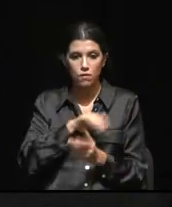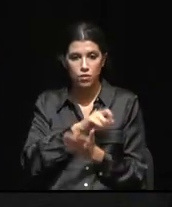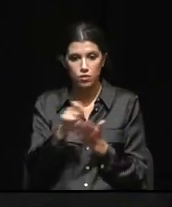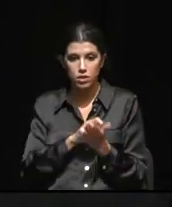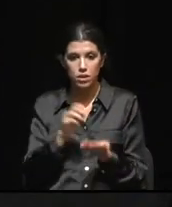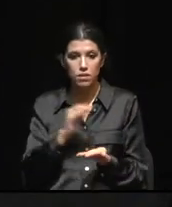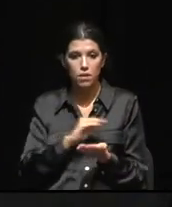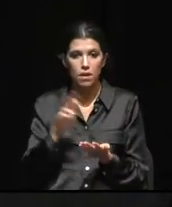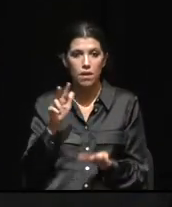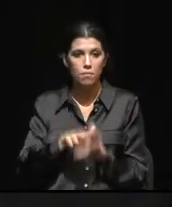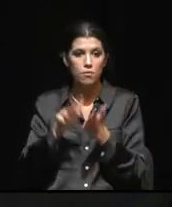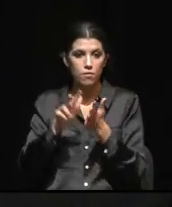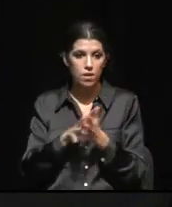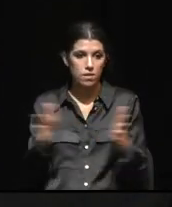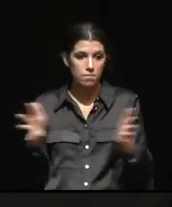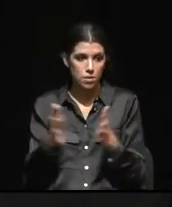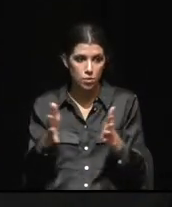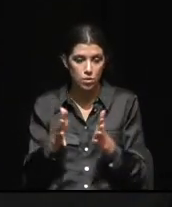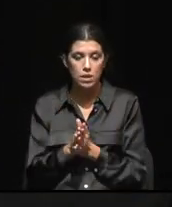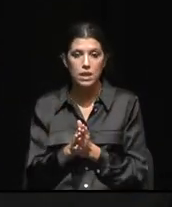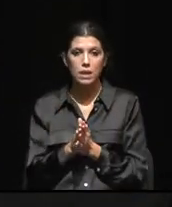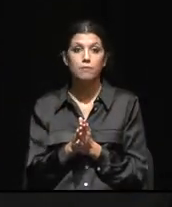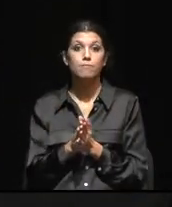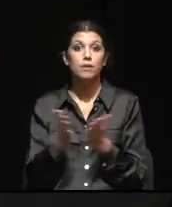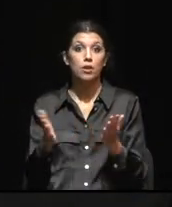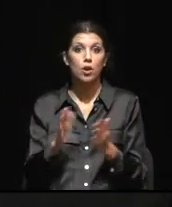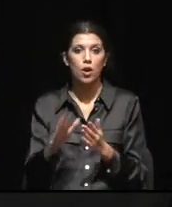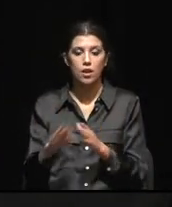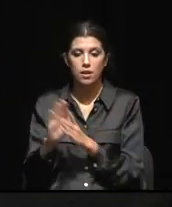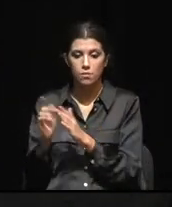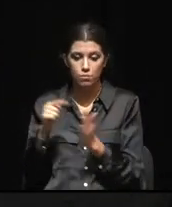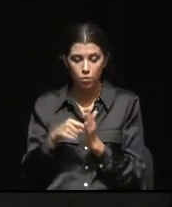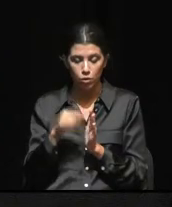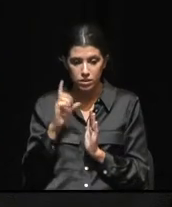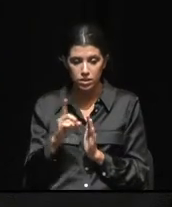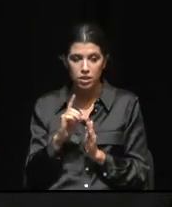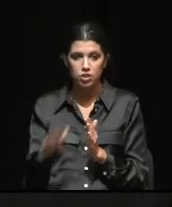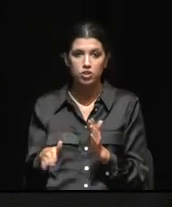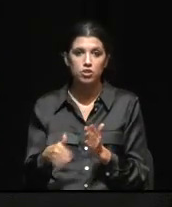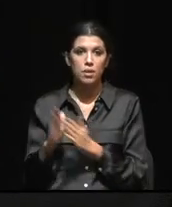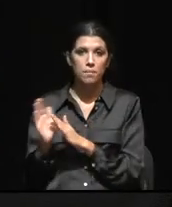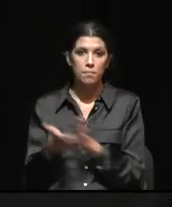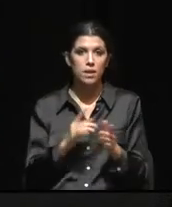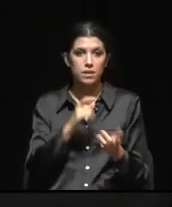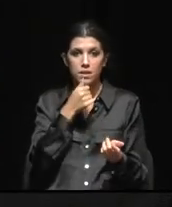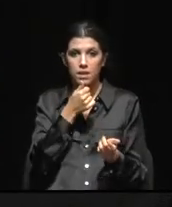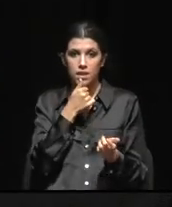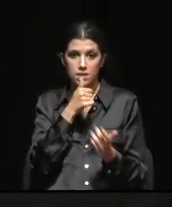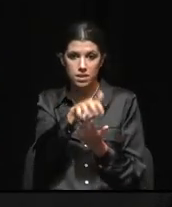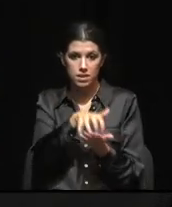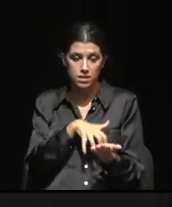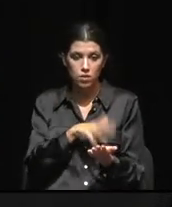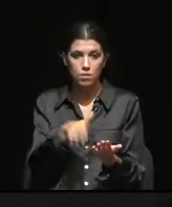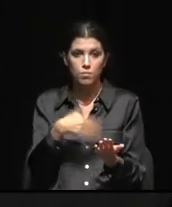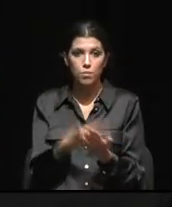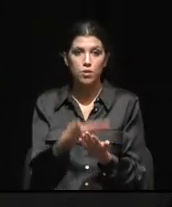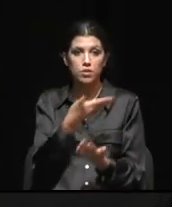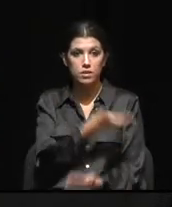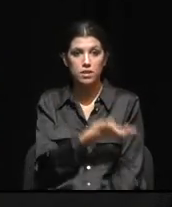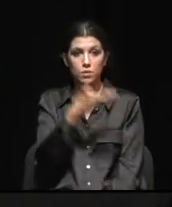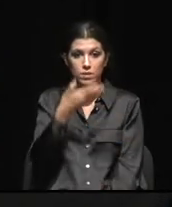aprovada por maioria votamos a parte seis da o ponto se da parte ativa da proposta 177